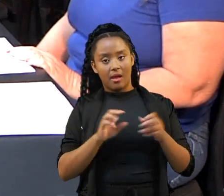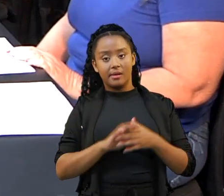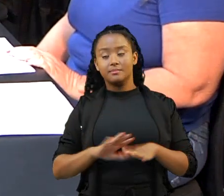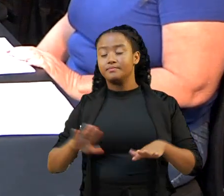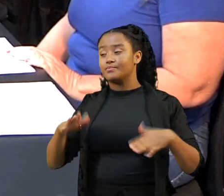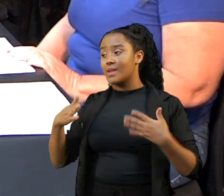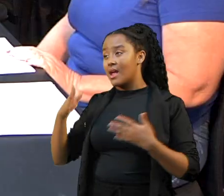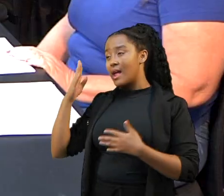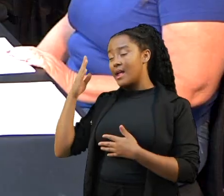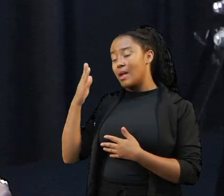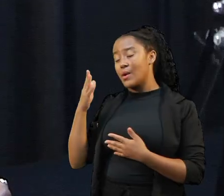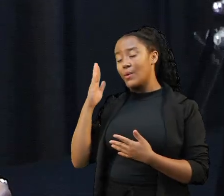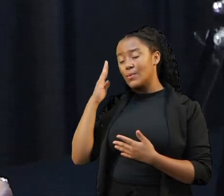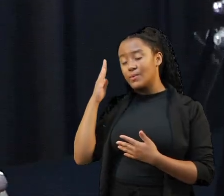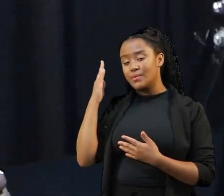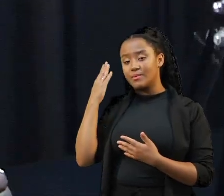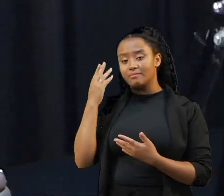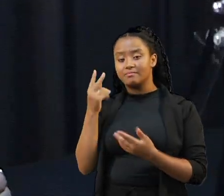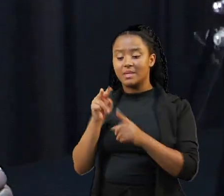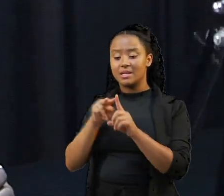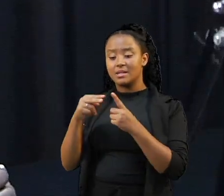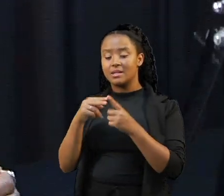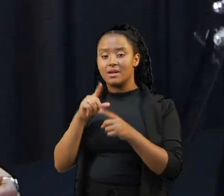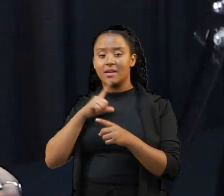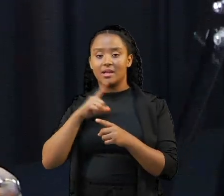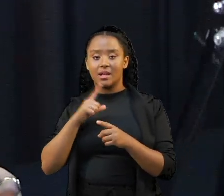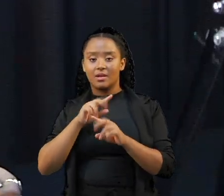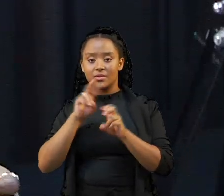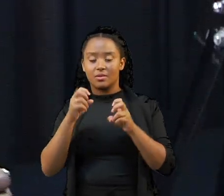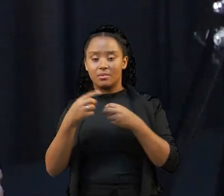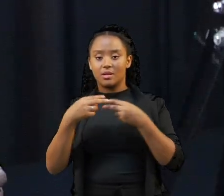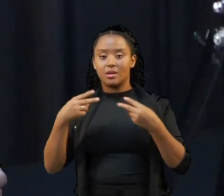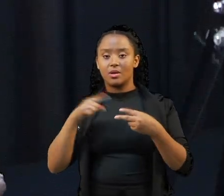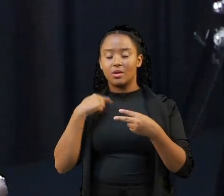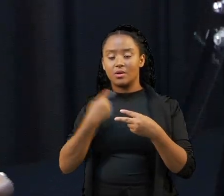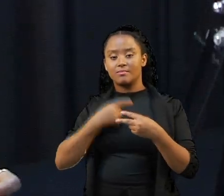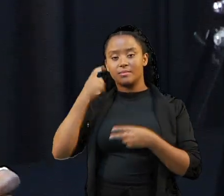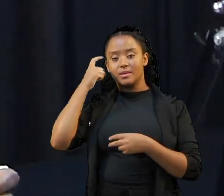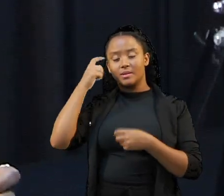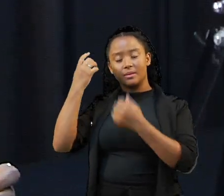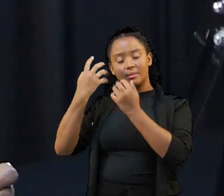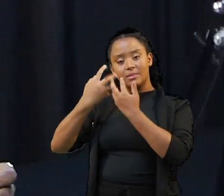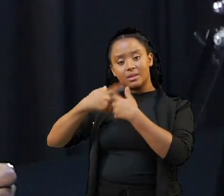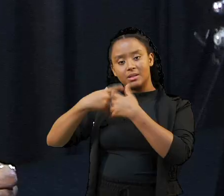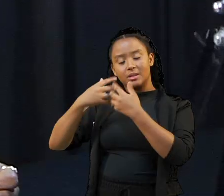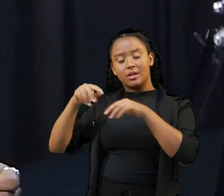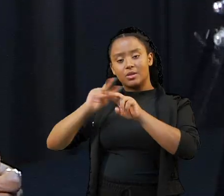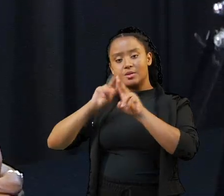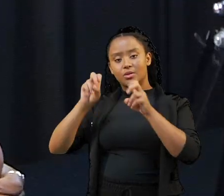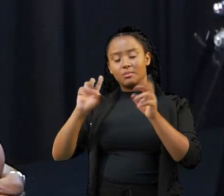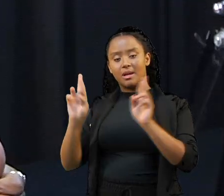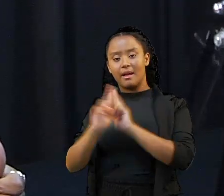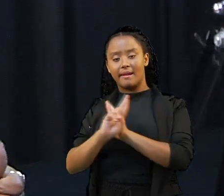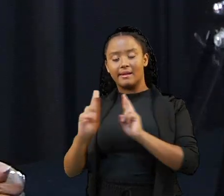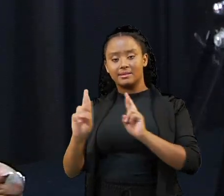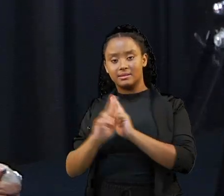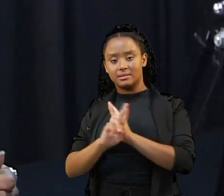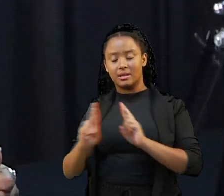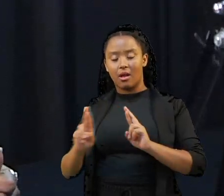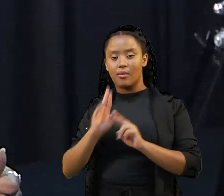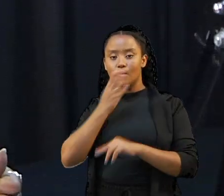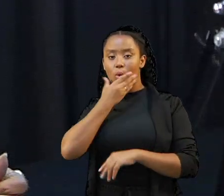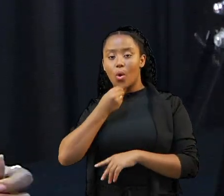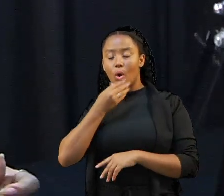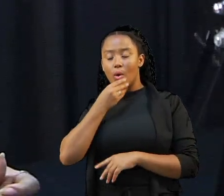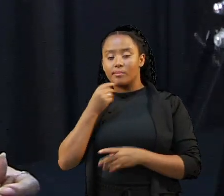Eu vejo isso quando a gente reflete sobre a relação do homem com o homem e